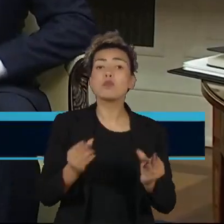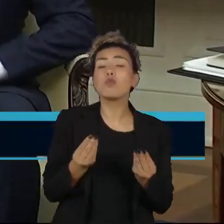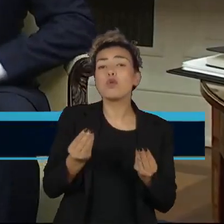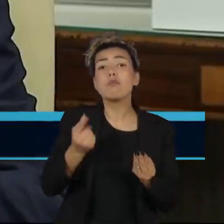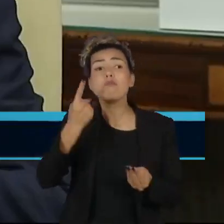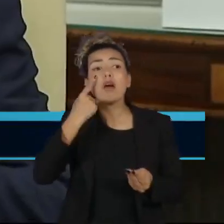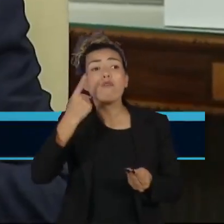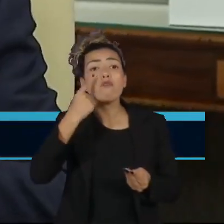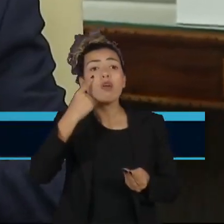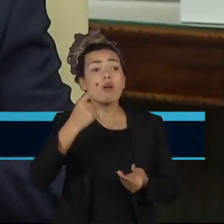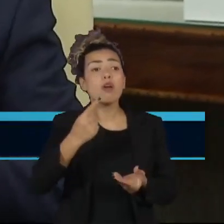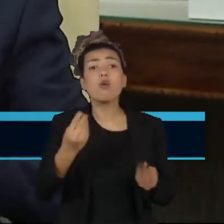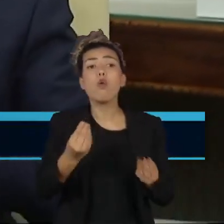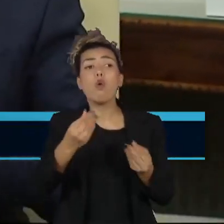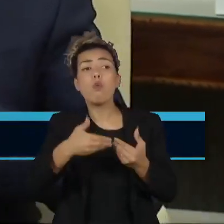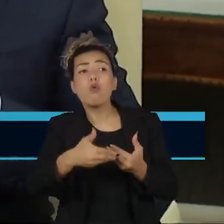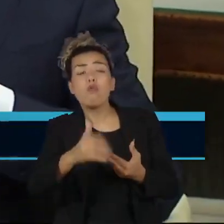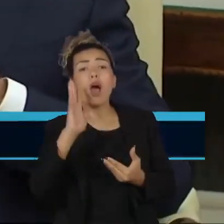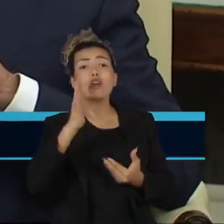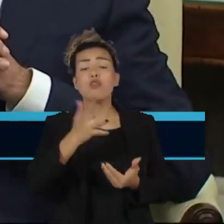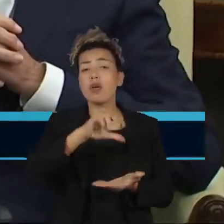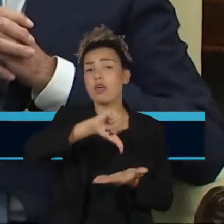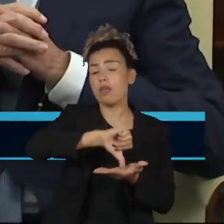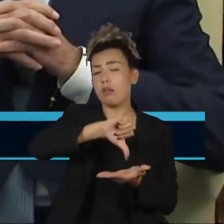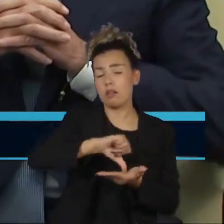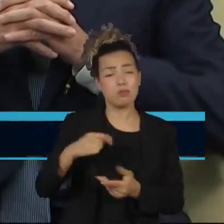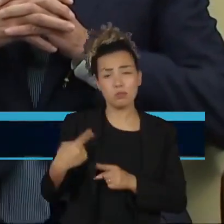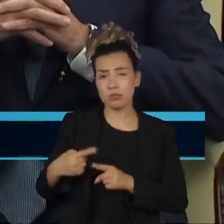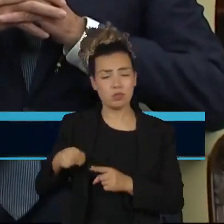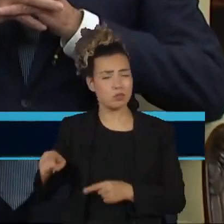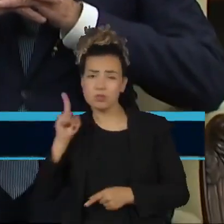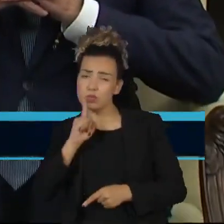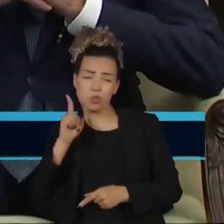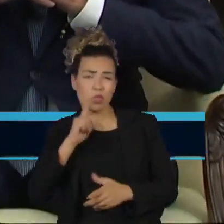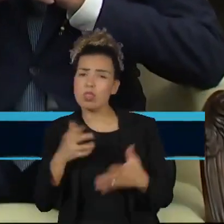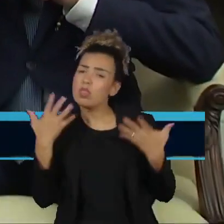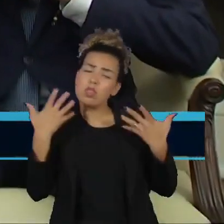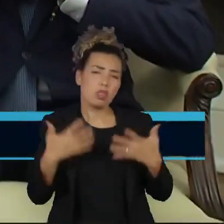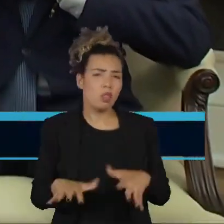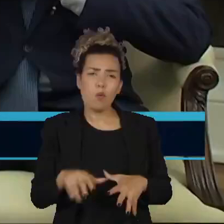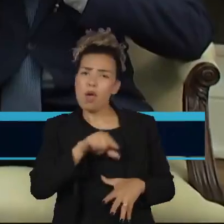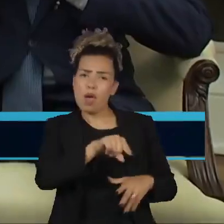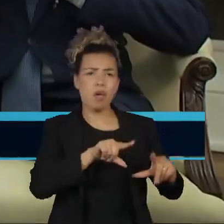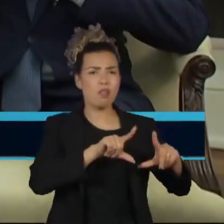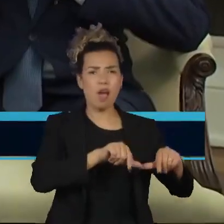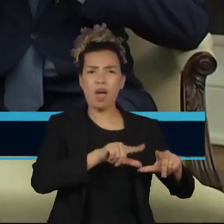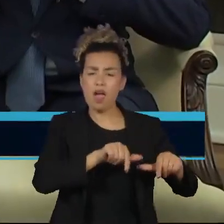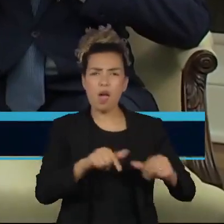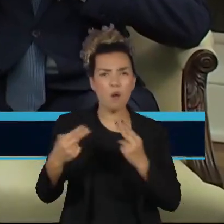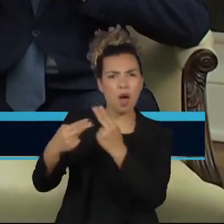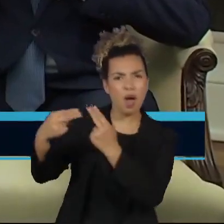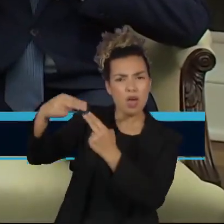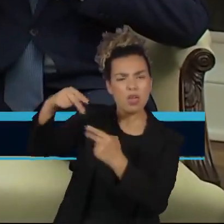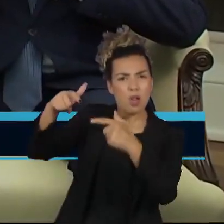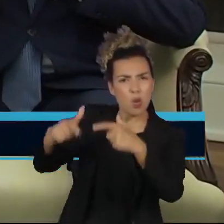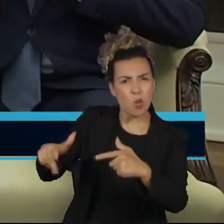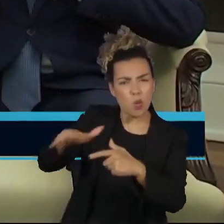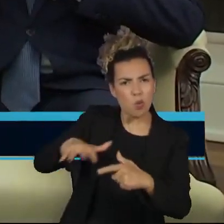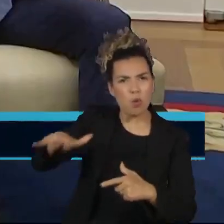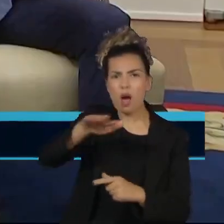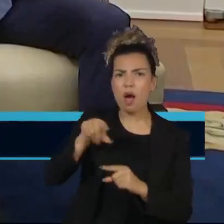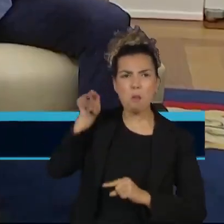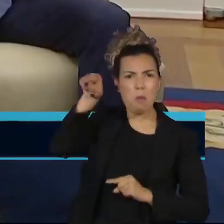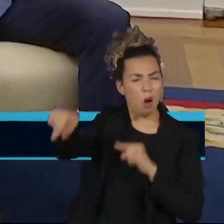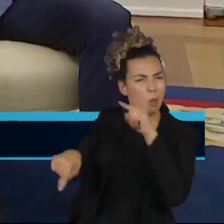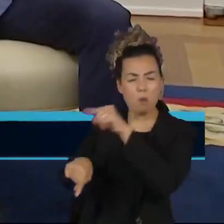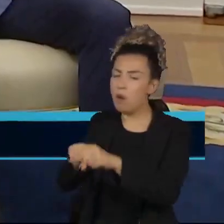Irã. Os Estados Unidos não querem que Israel ataque o projeto nuclear e nem a indústria de petróleo